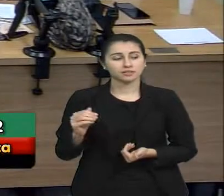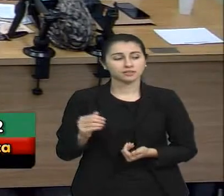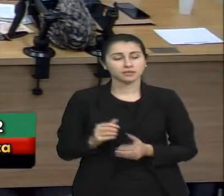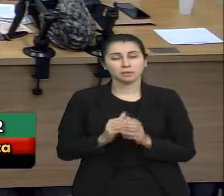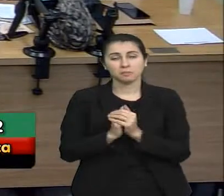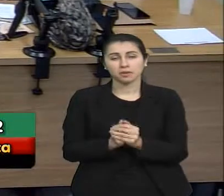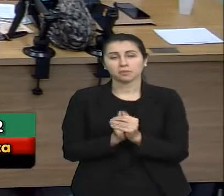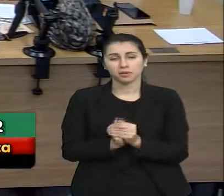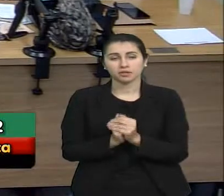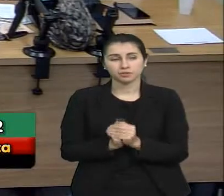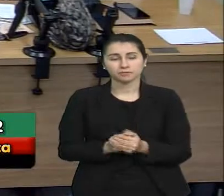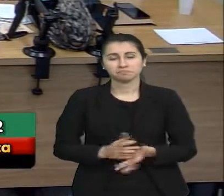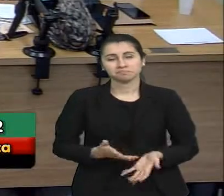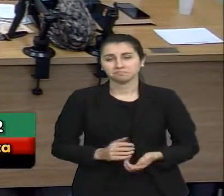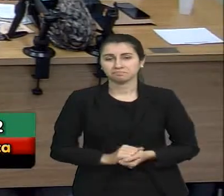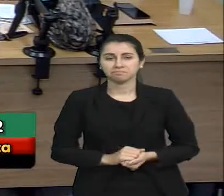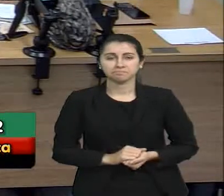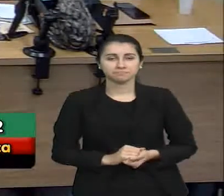Jurema.